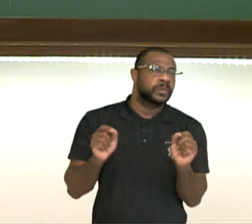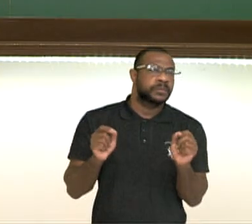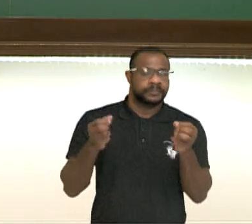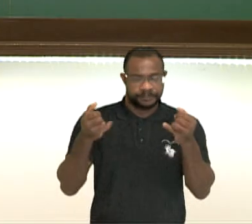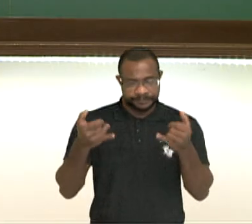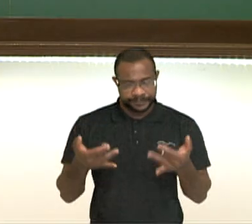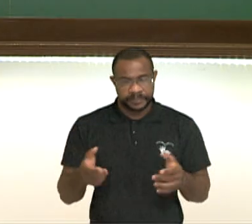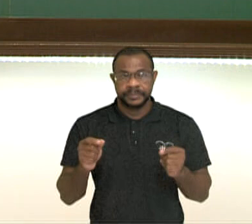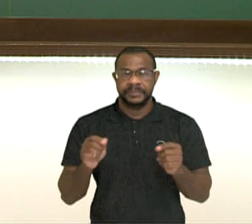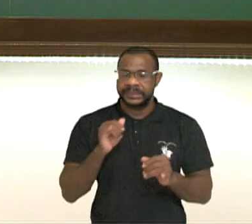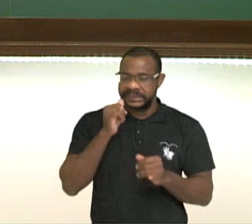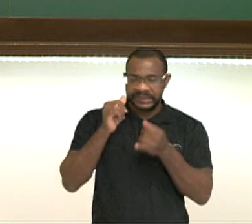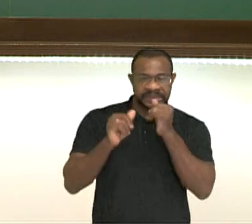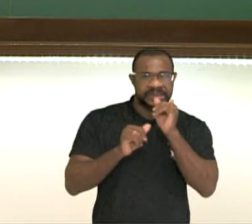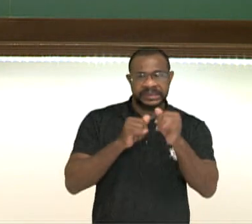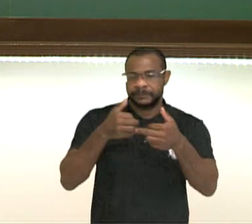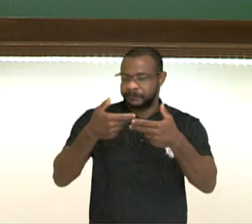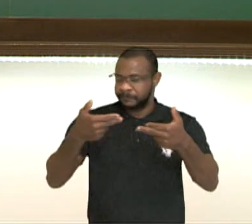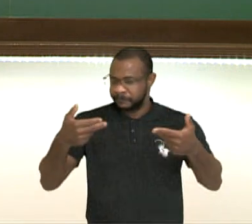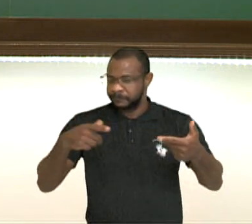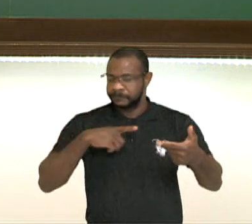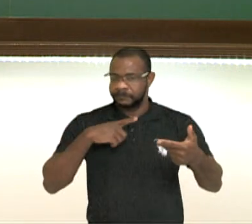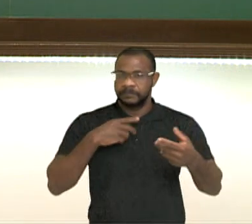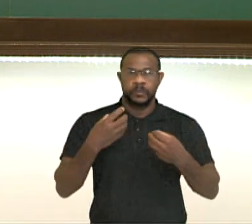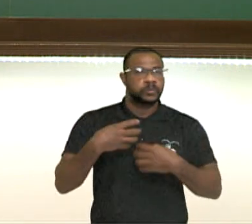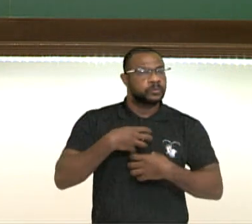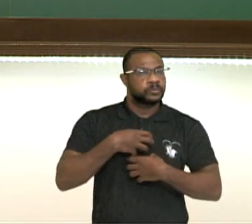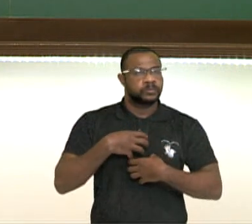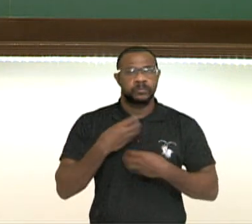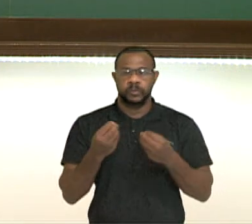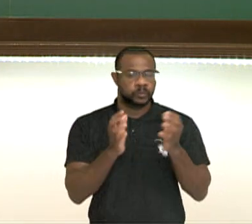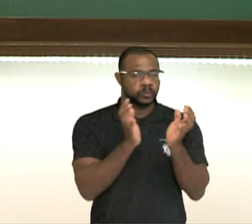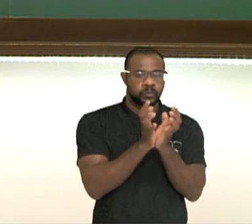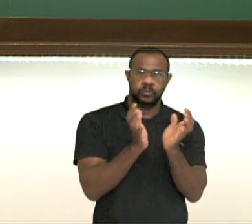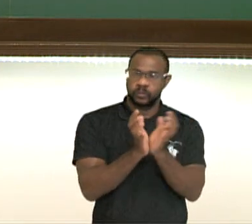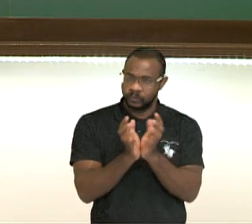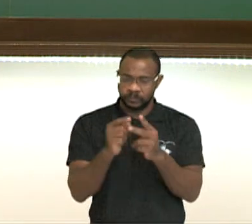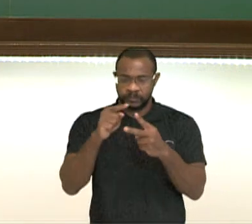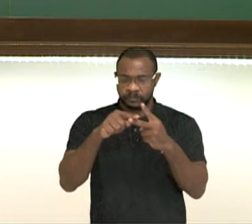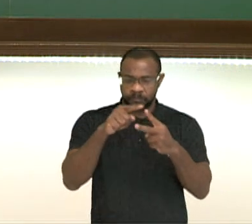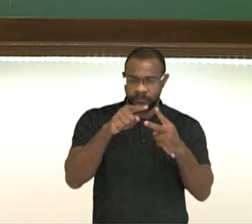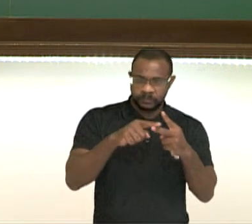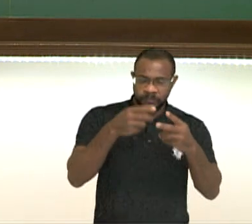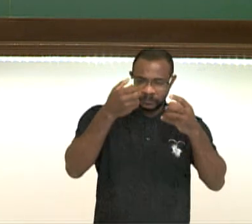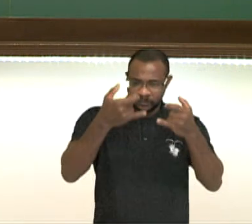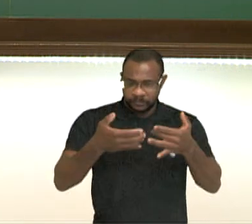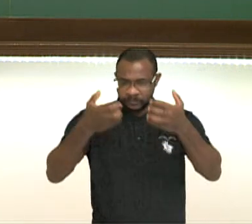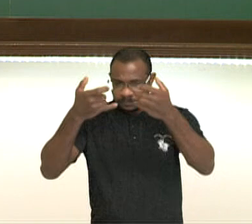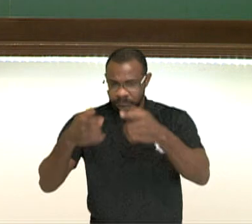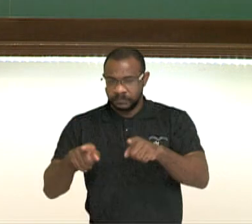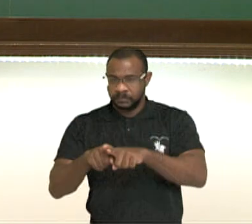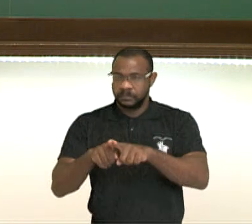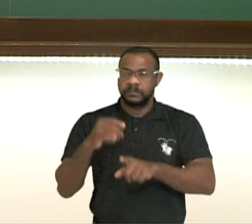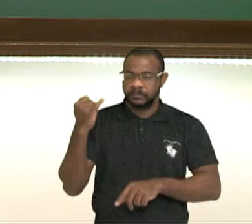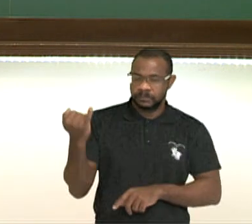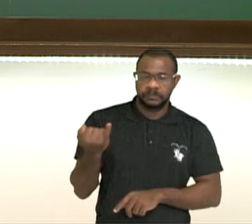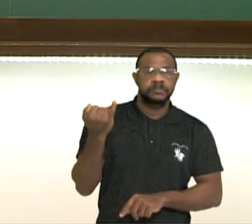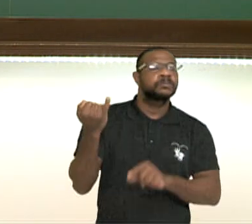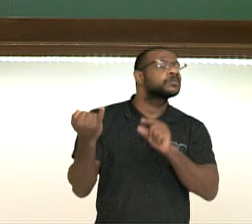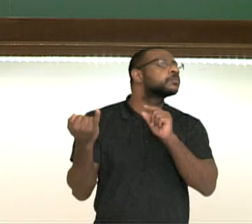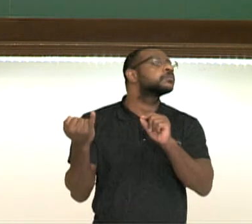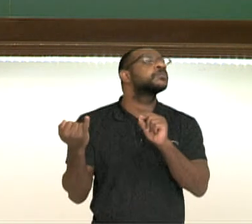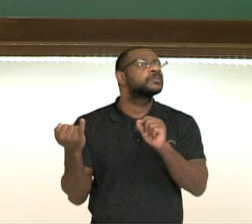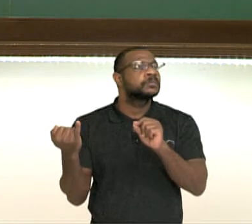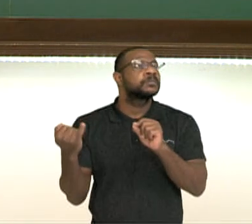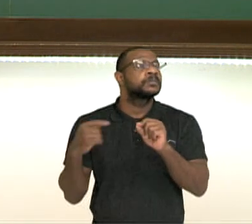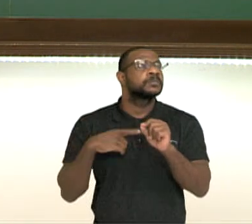pouquinho sobre fontes de energia, sobre as formas de classificar as fontes de energia, além da importância das fontes